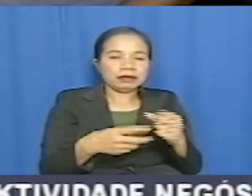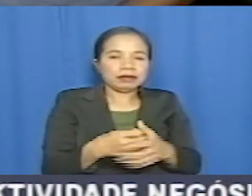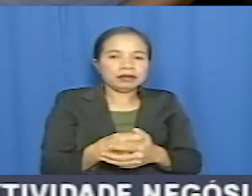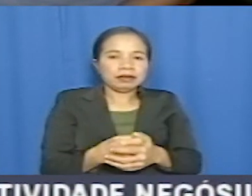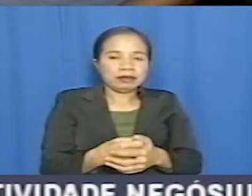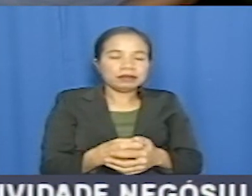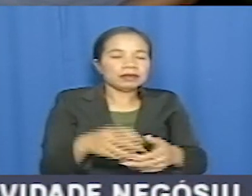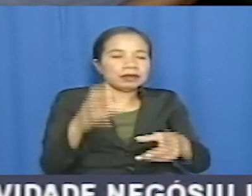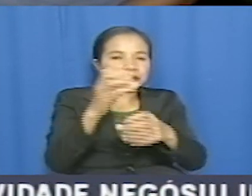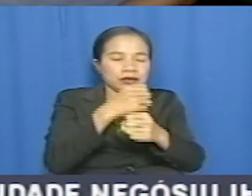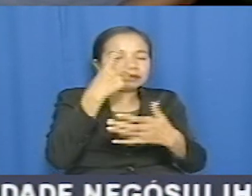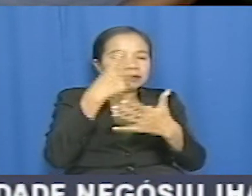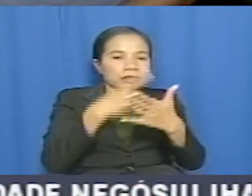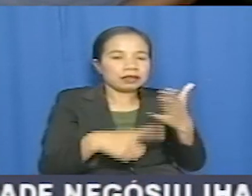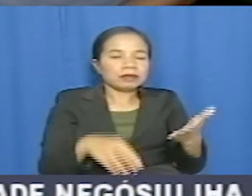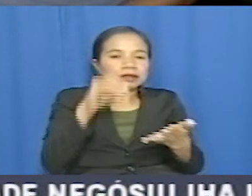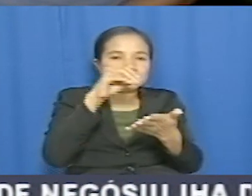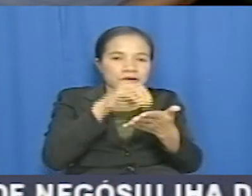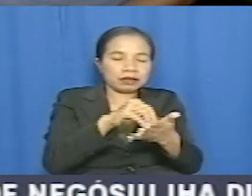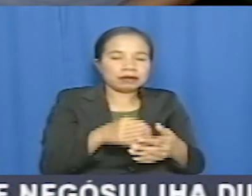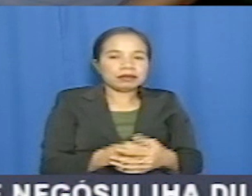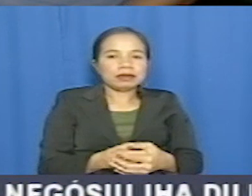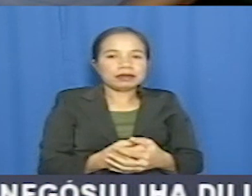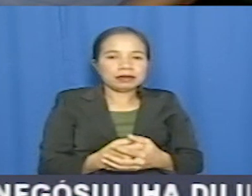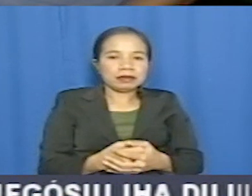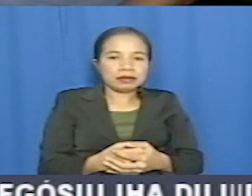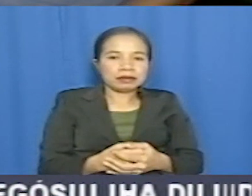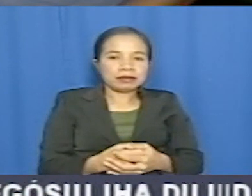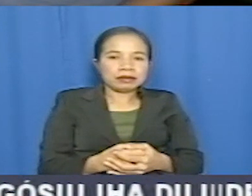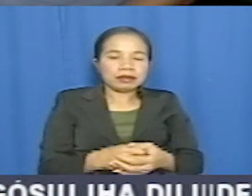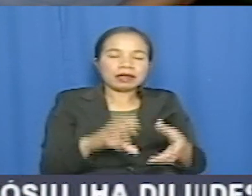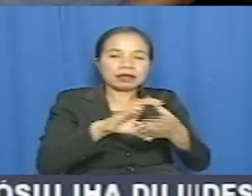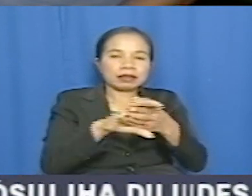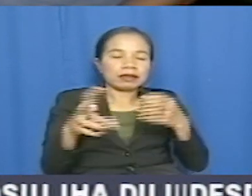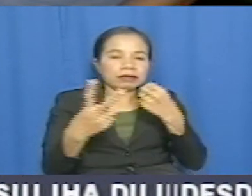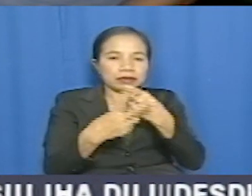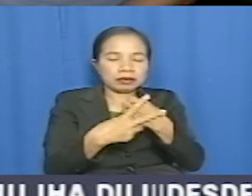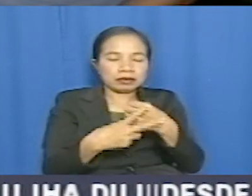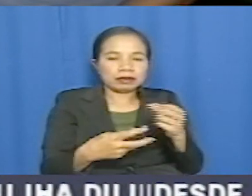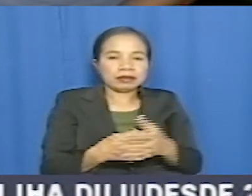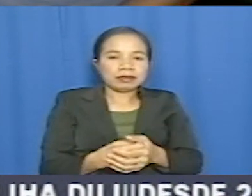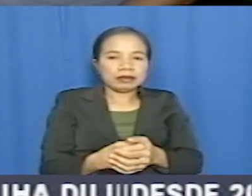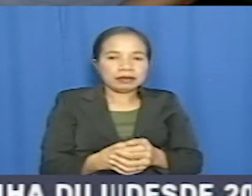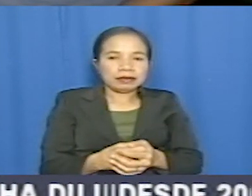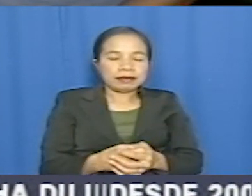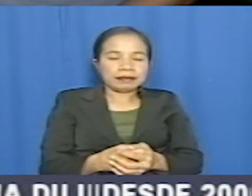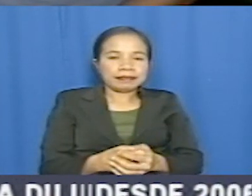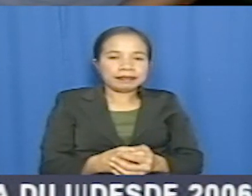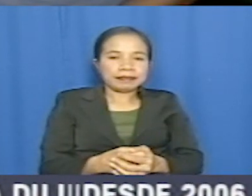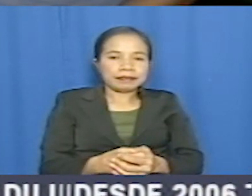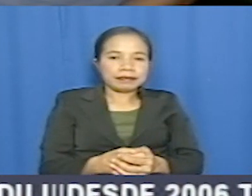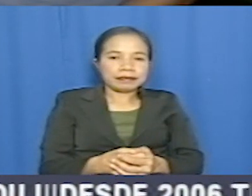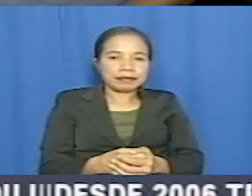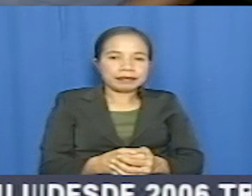kita simu saida maksira hatur iha safety case. Ita nunca aprova ita acceptance date. Acceptance date tambah ni safety nya